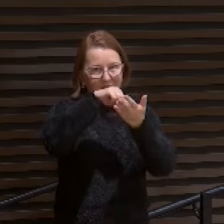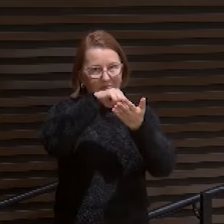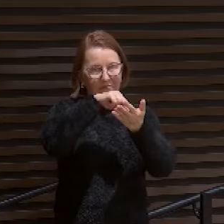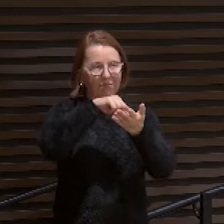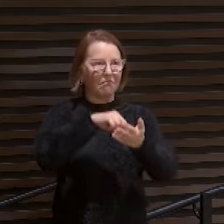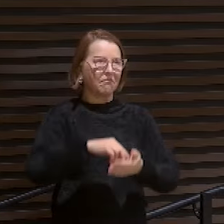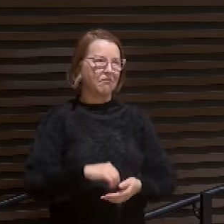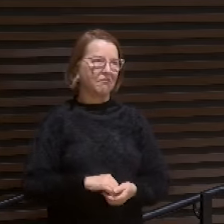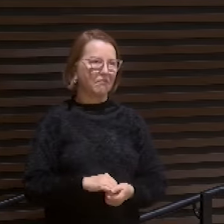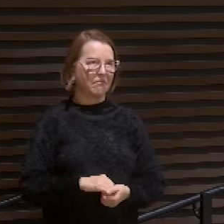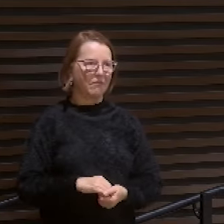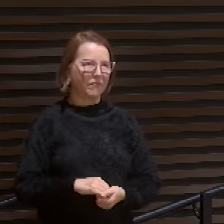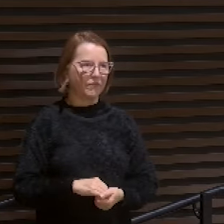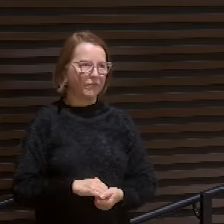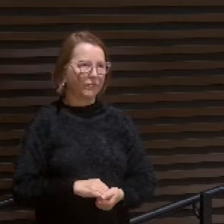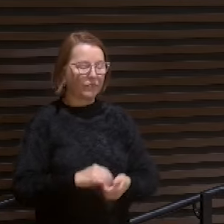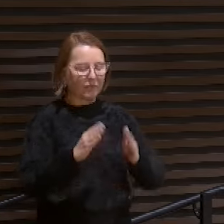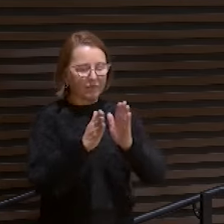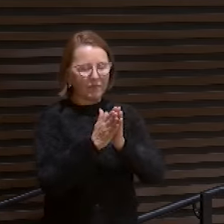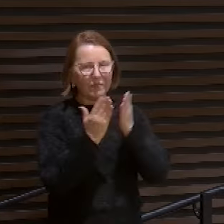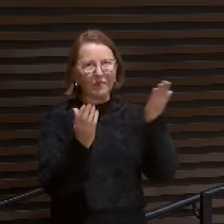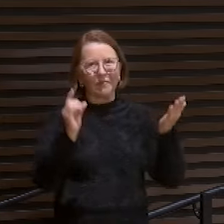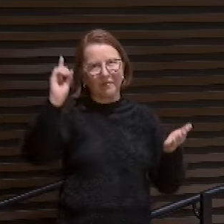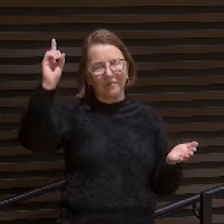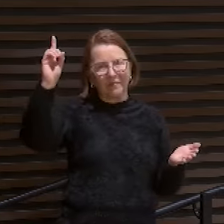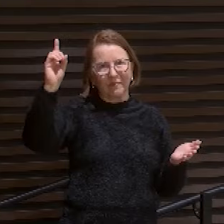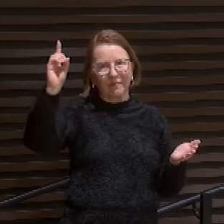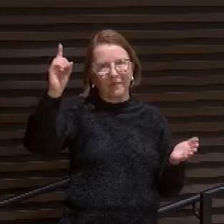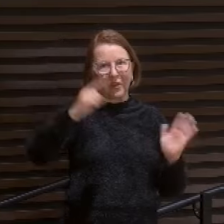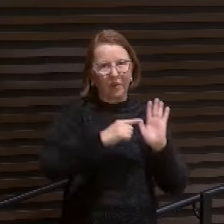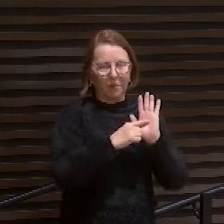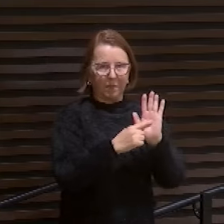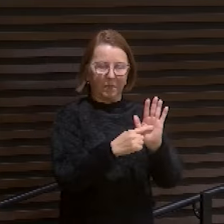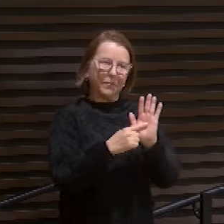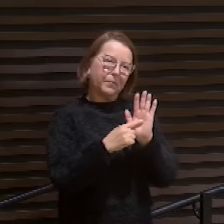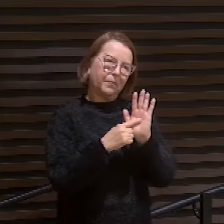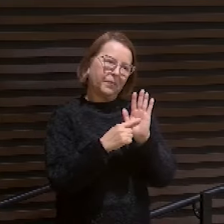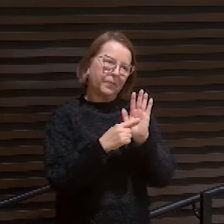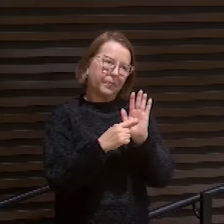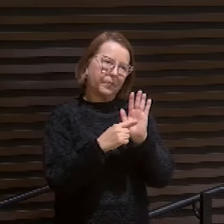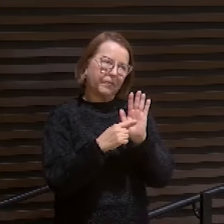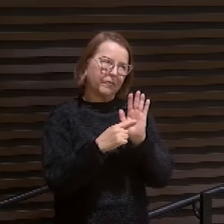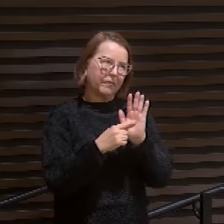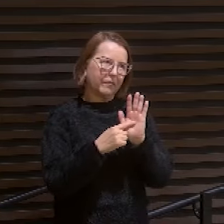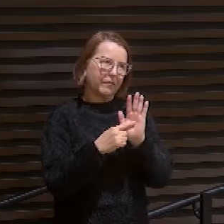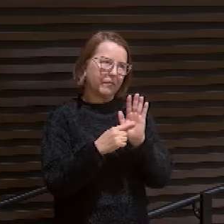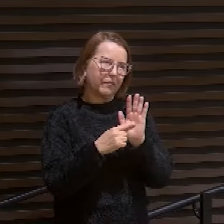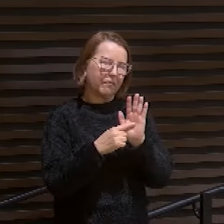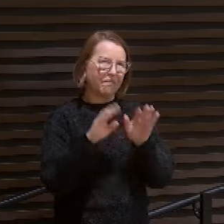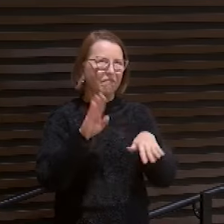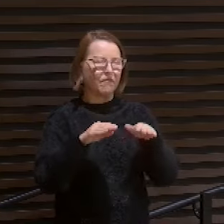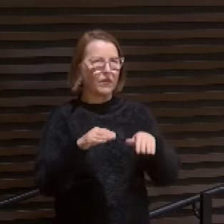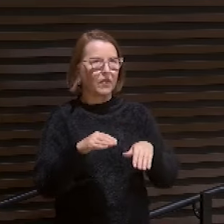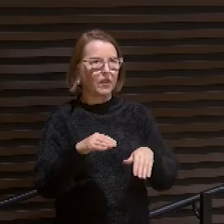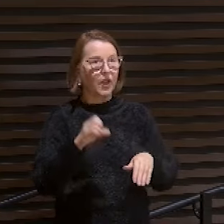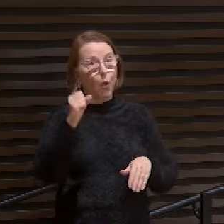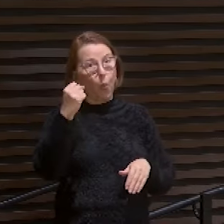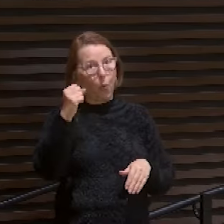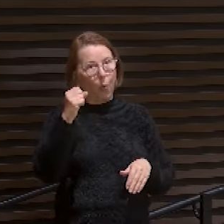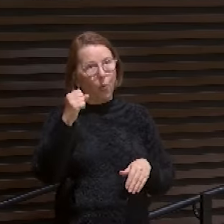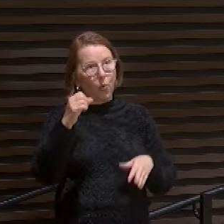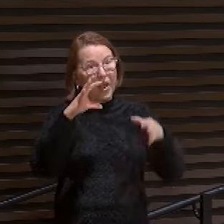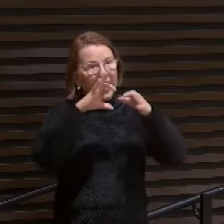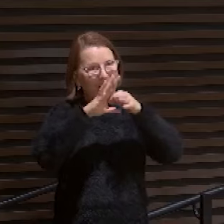A Bíblia registra cerca de 8 alianças